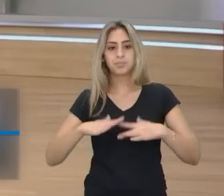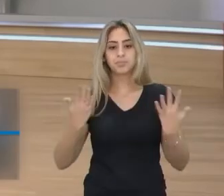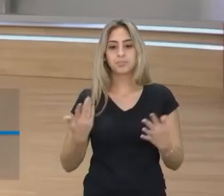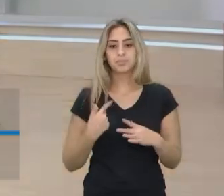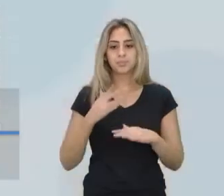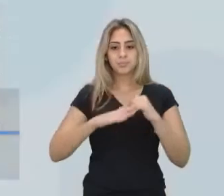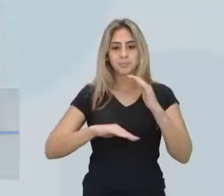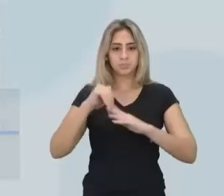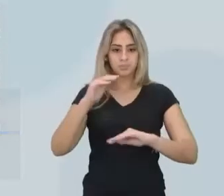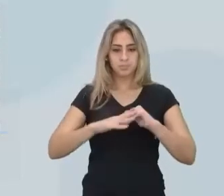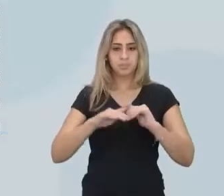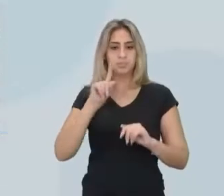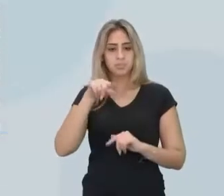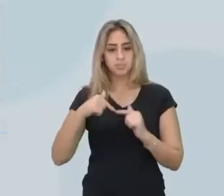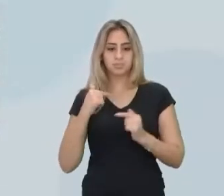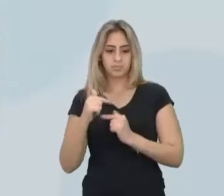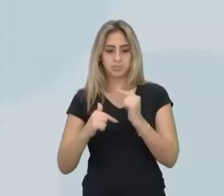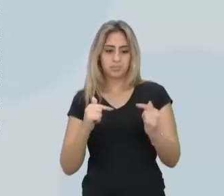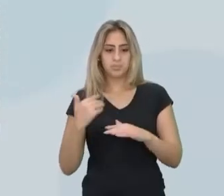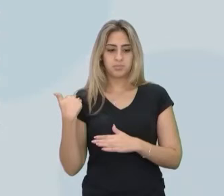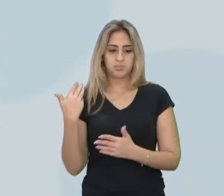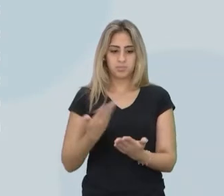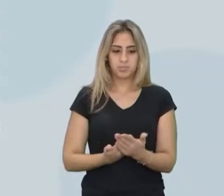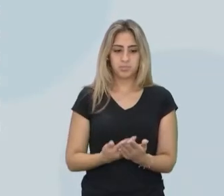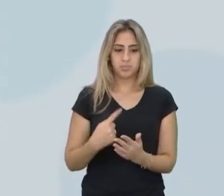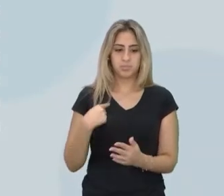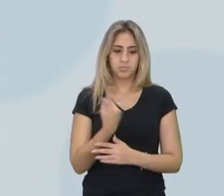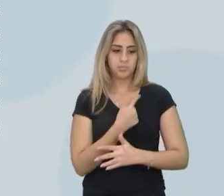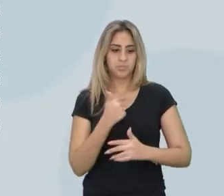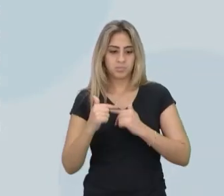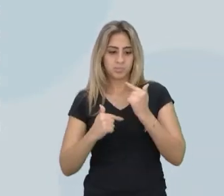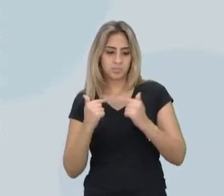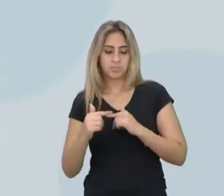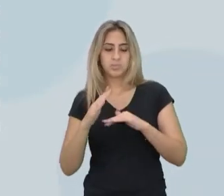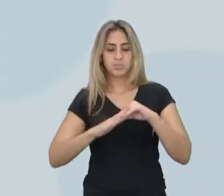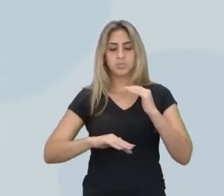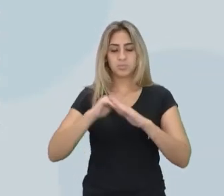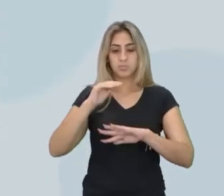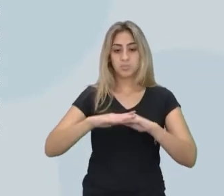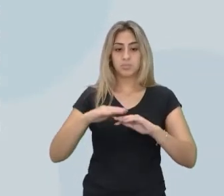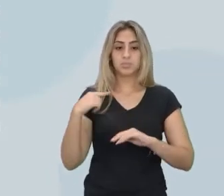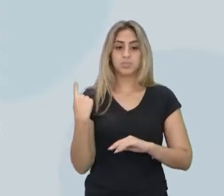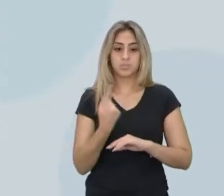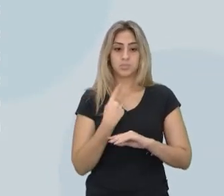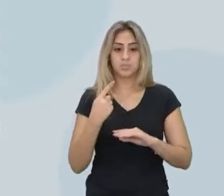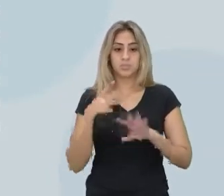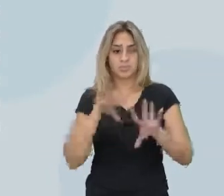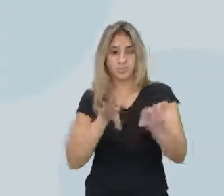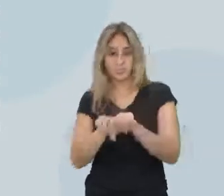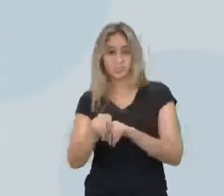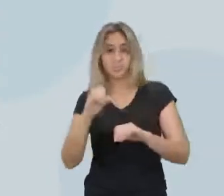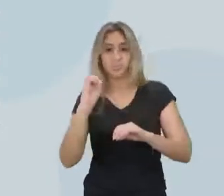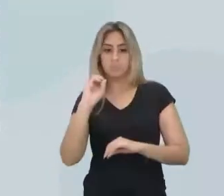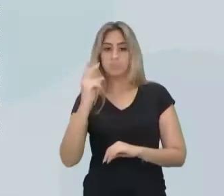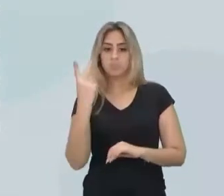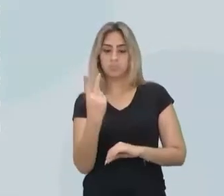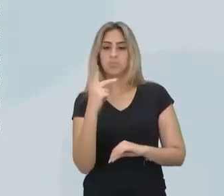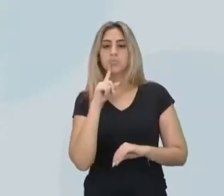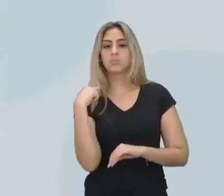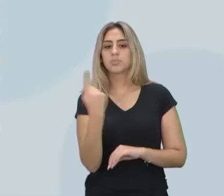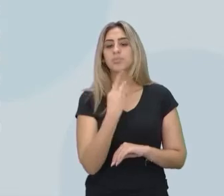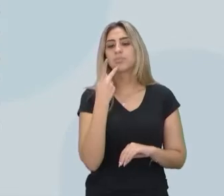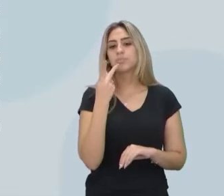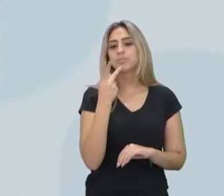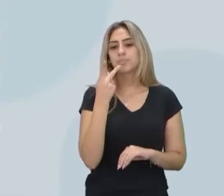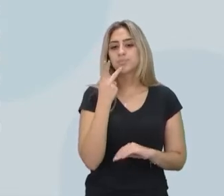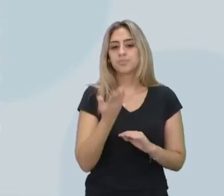as habilidades que serão trabalhadas. A gente vai trabalhar a habilidade aí do itinerário formativo, a 02, que ela fala